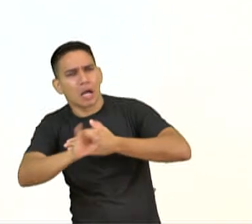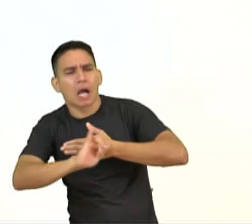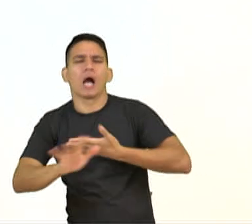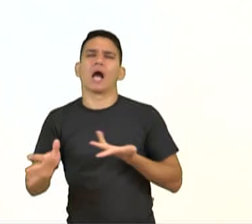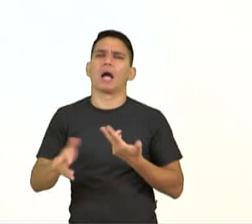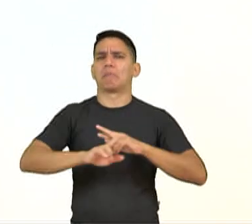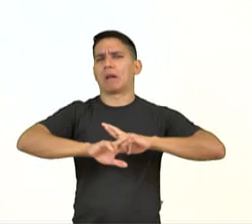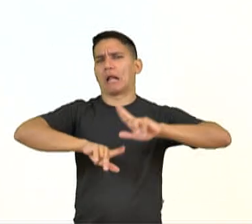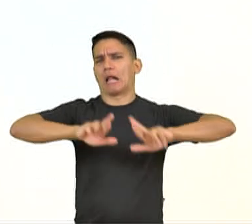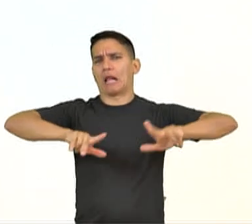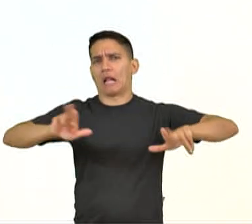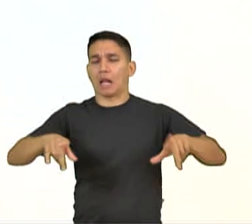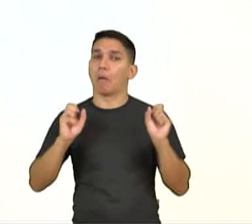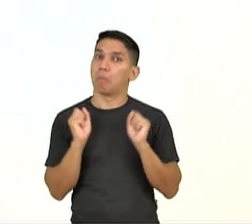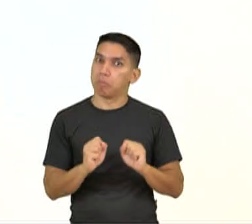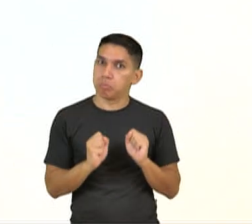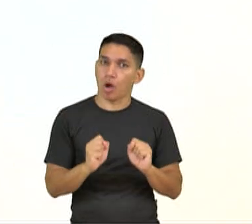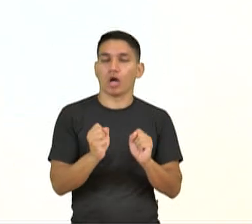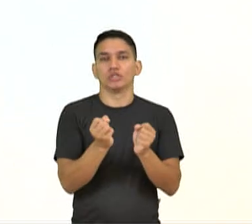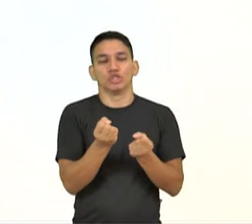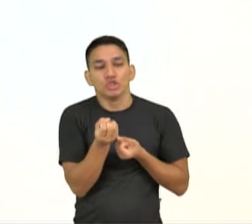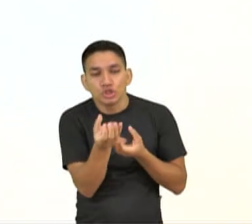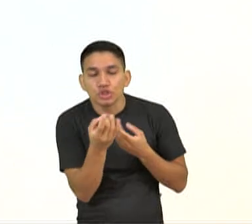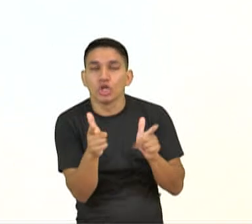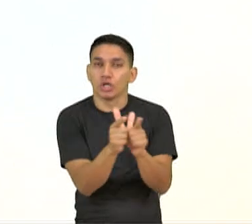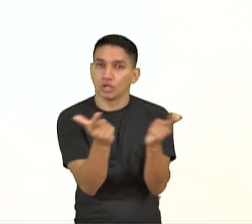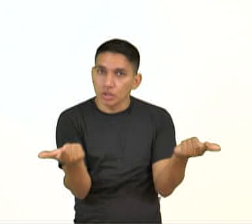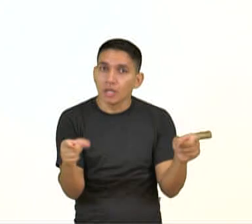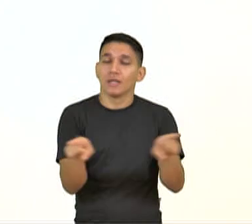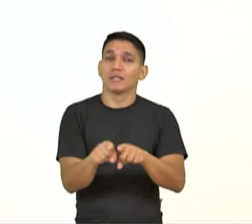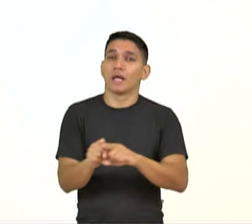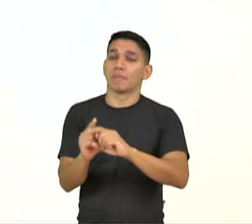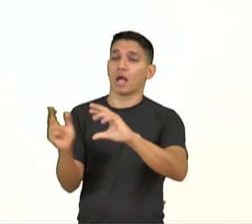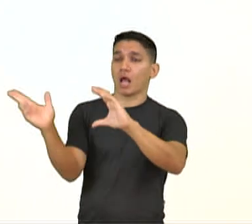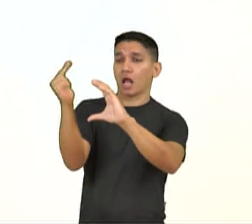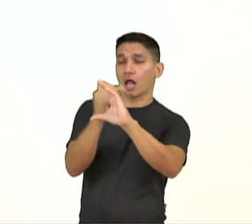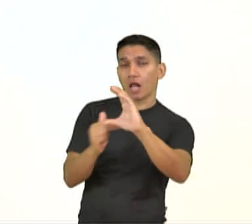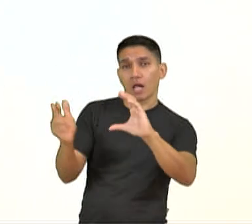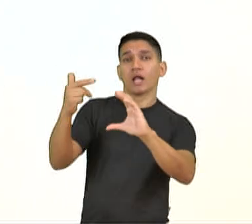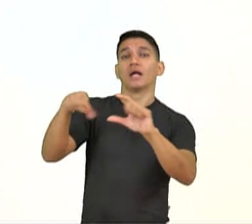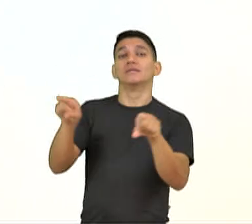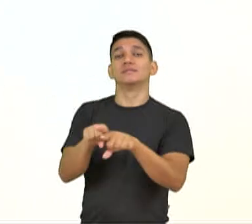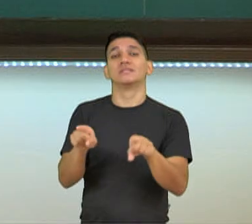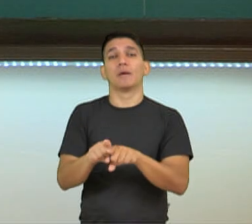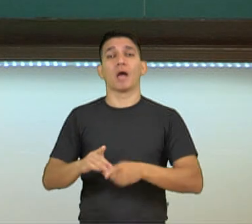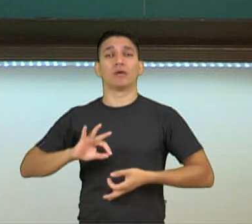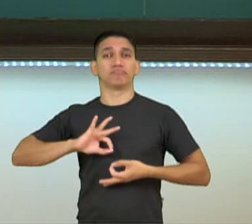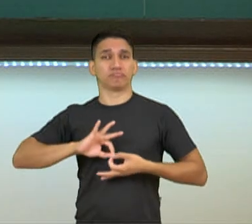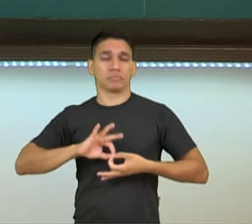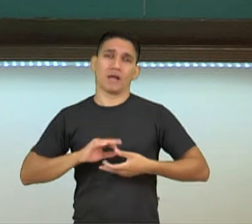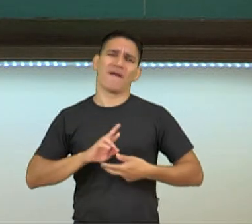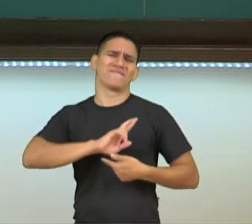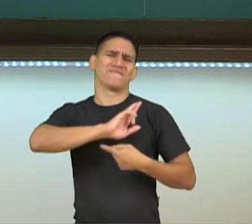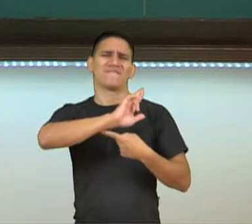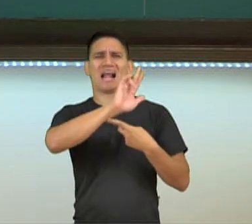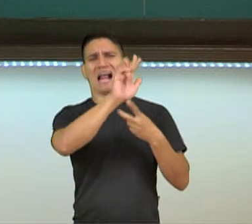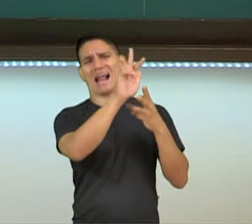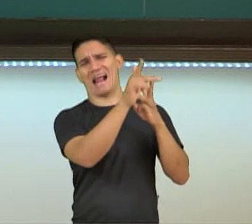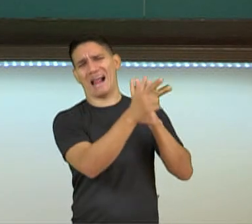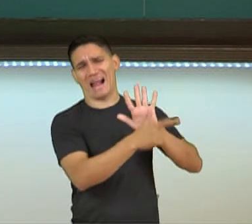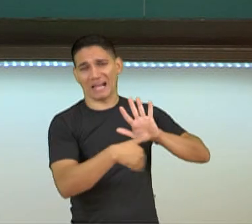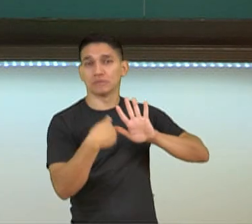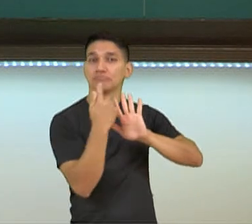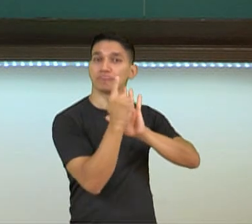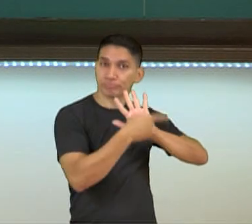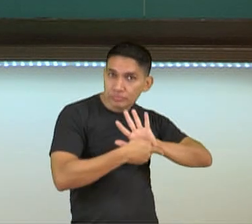que também podem ser jornalísticas, charge e horóscopo. Então, a gente tem vários gêneros aqui, tanto